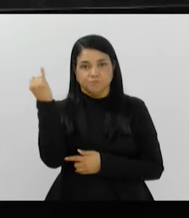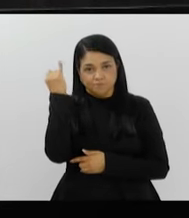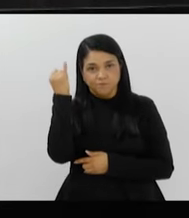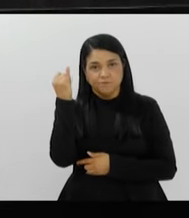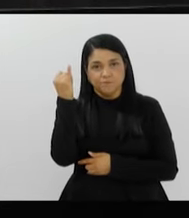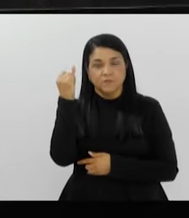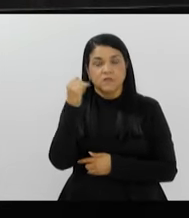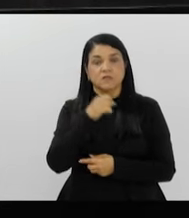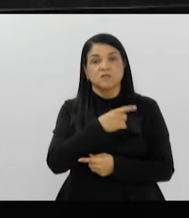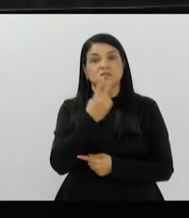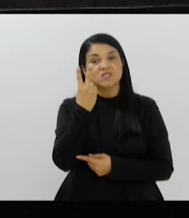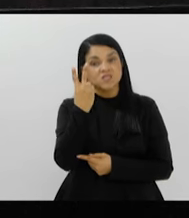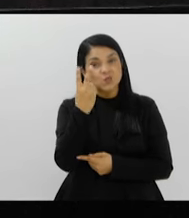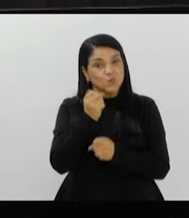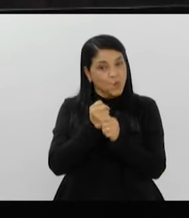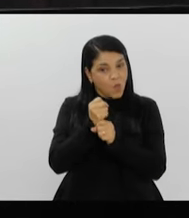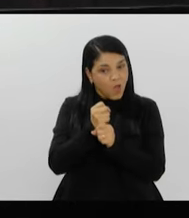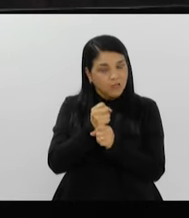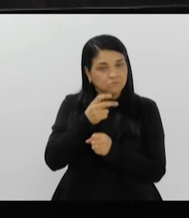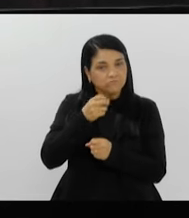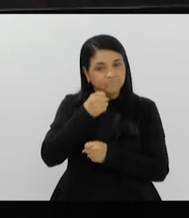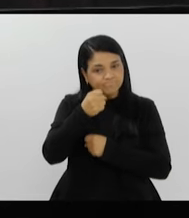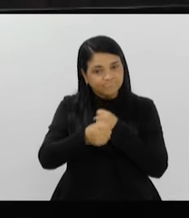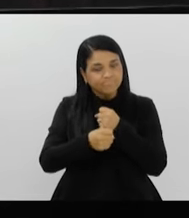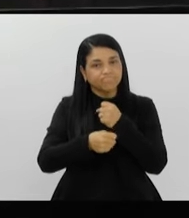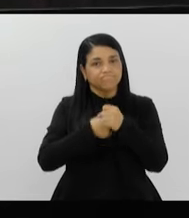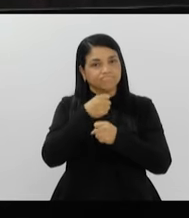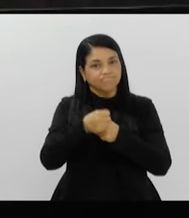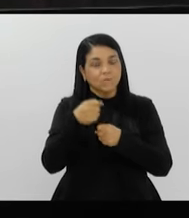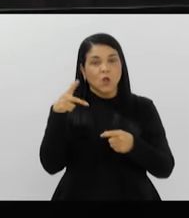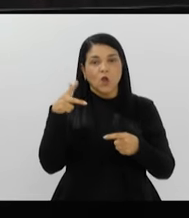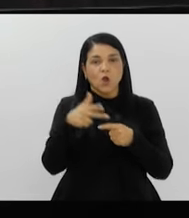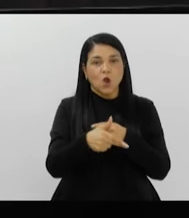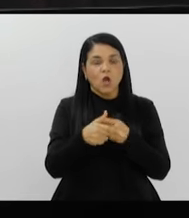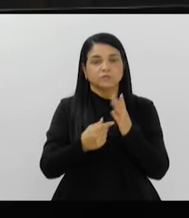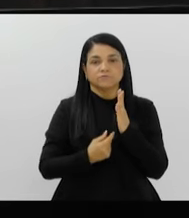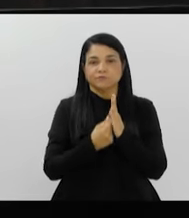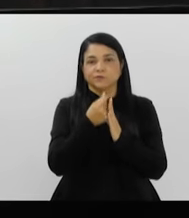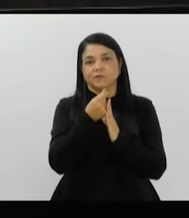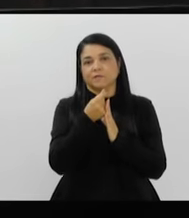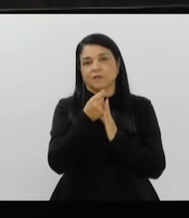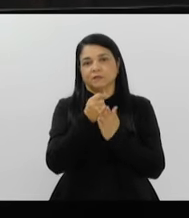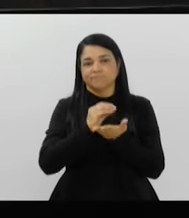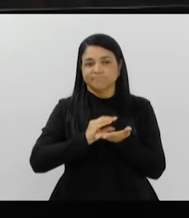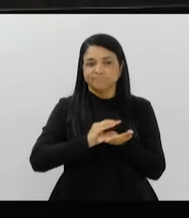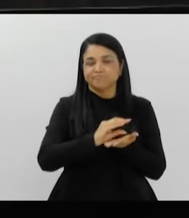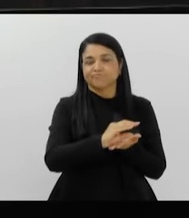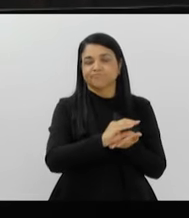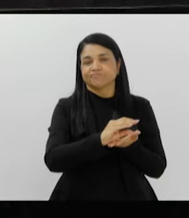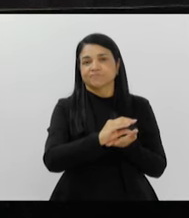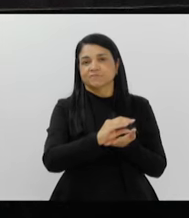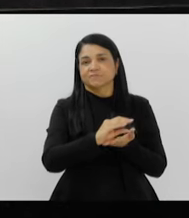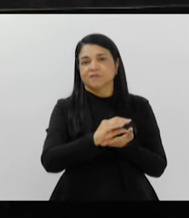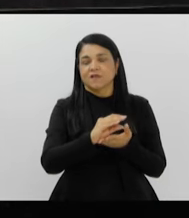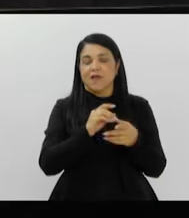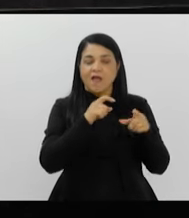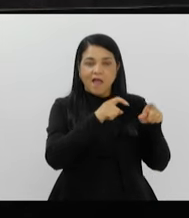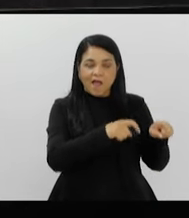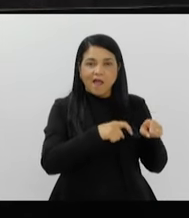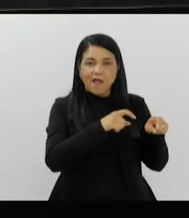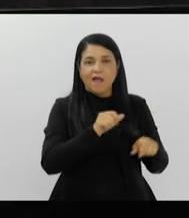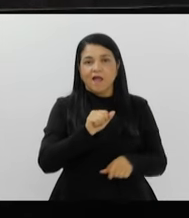pelo segundo ano consecutivo, há cortes no orçamento destinado à função